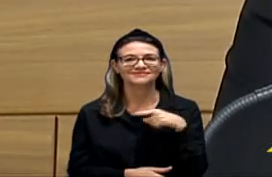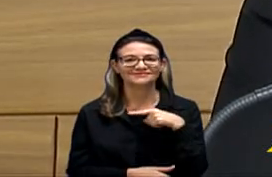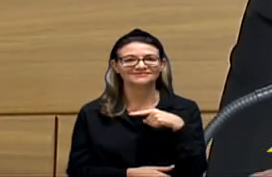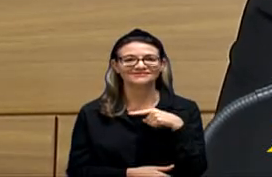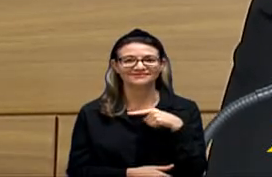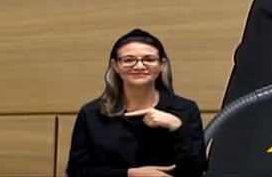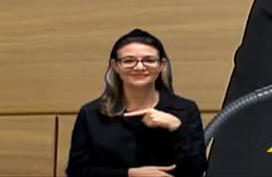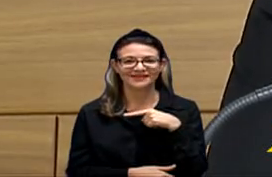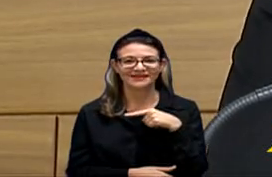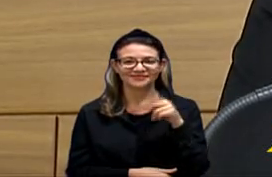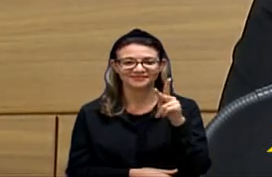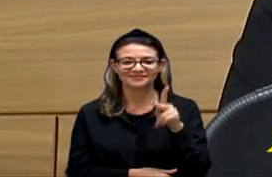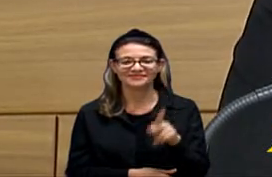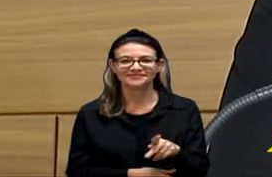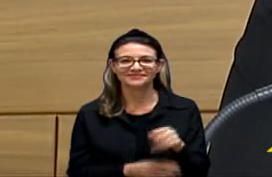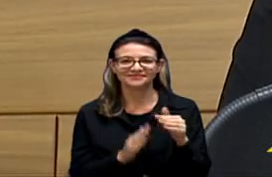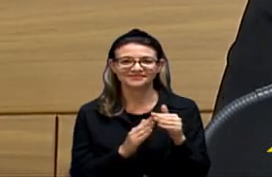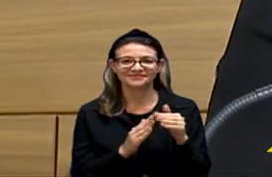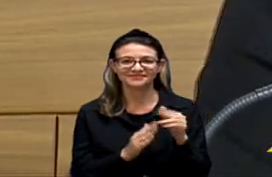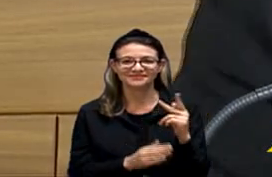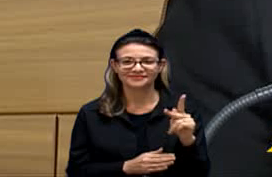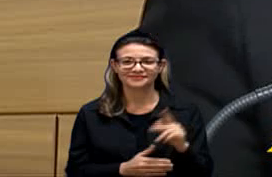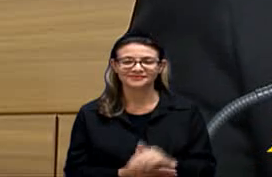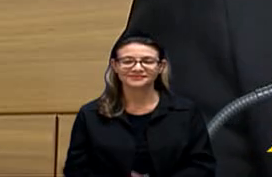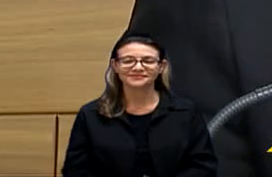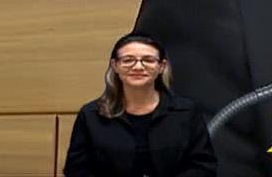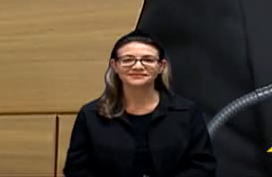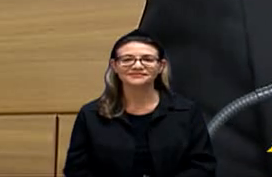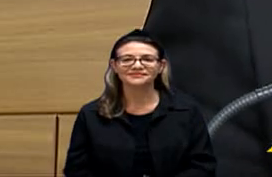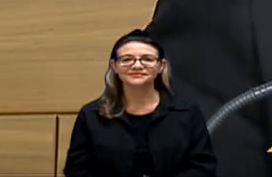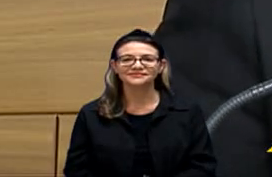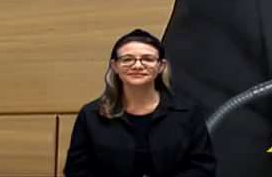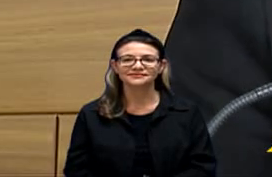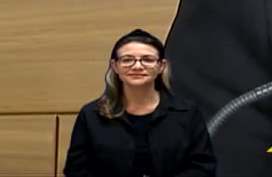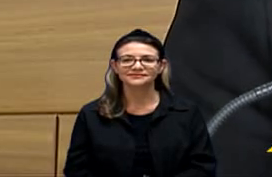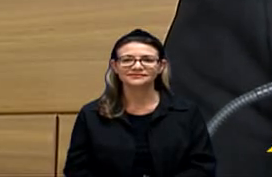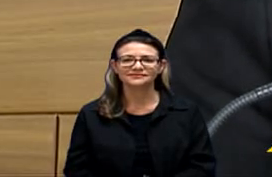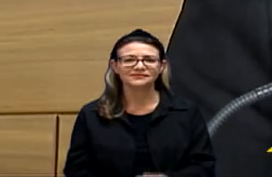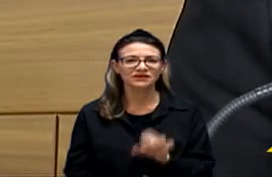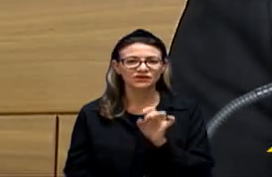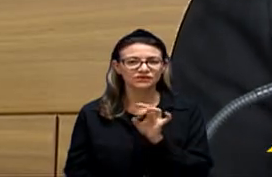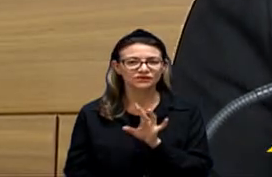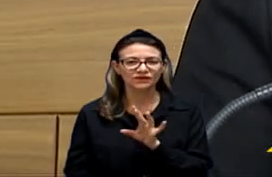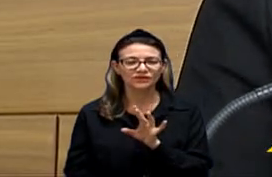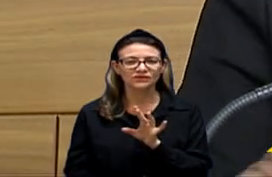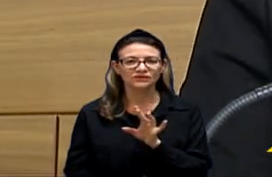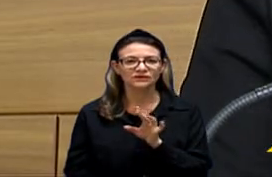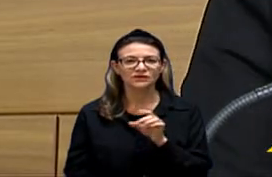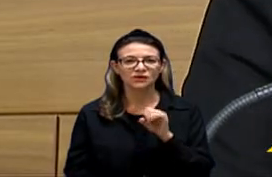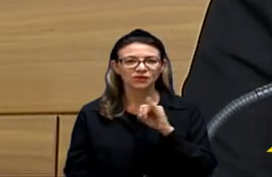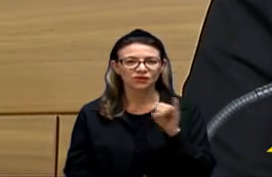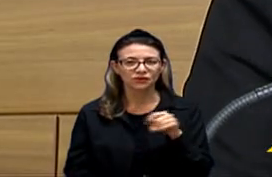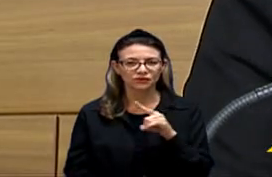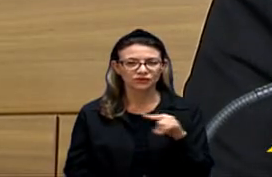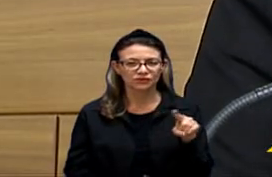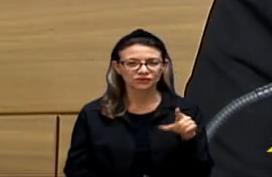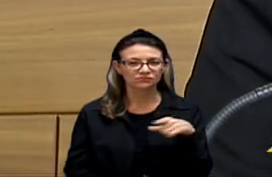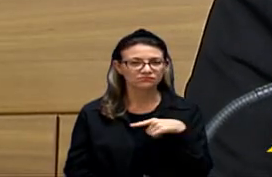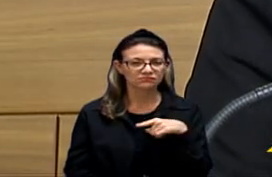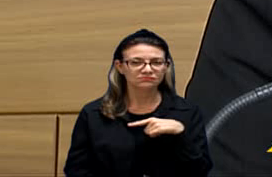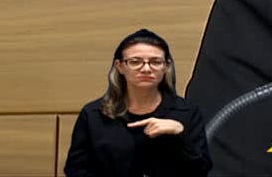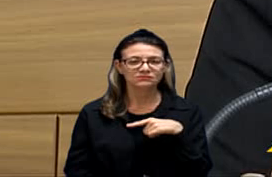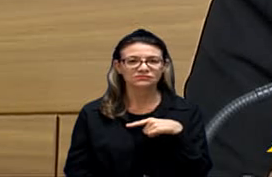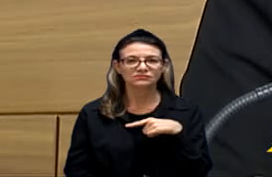presidente e esposo Cláudio Sorocaba acho que por enquanto é só tem João tem